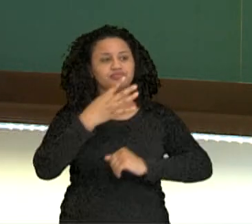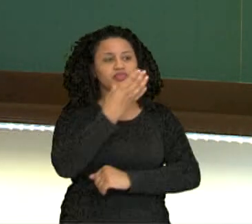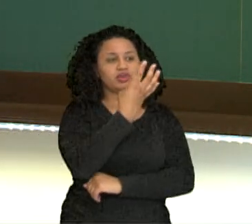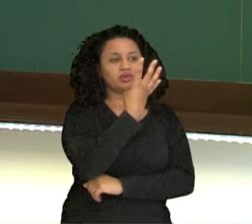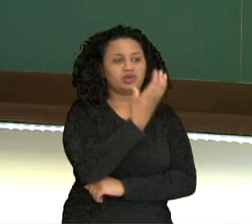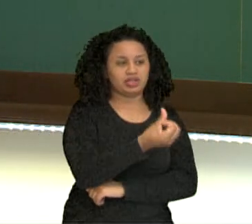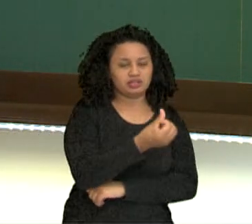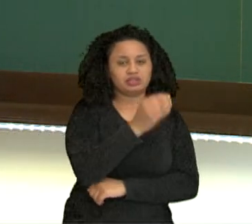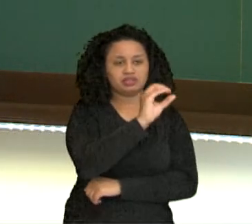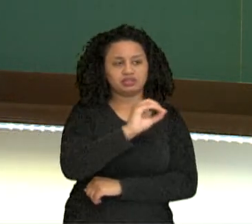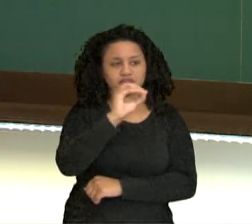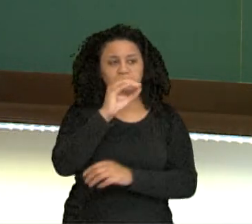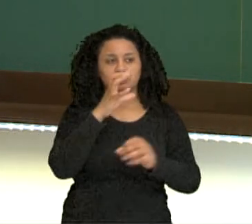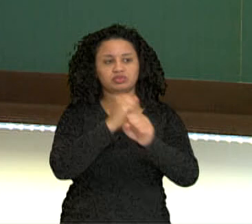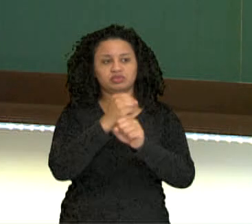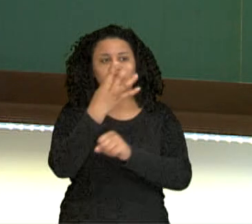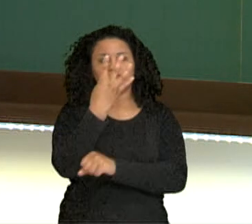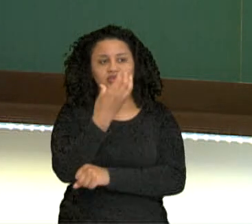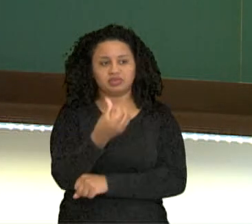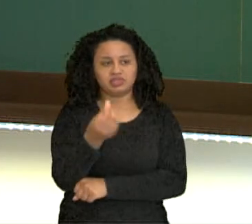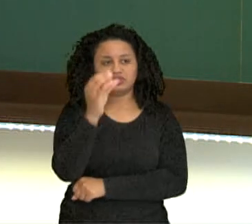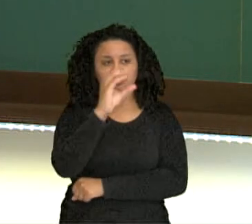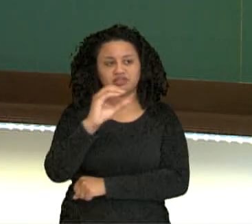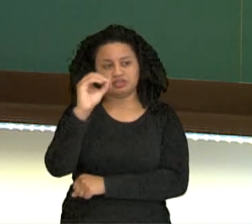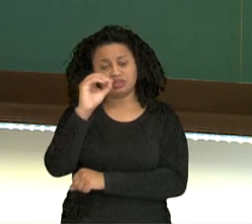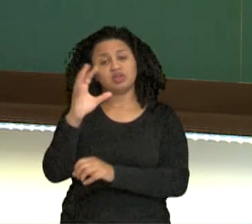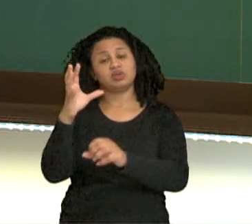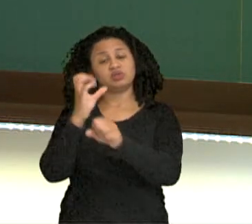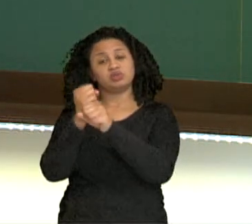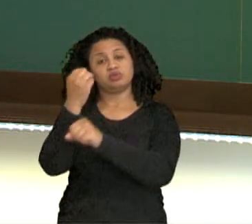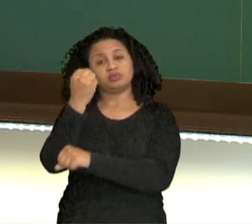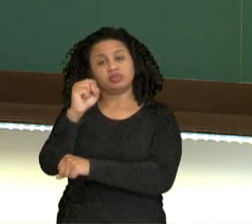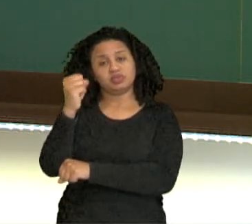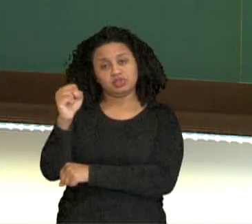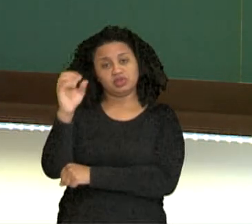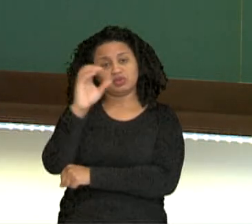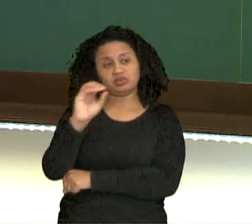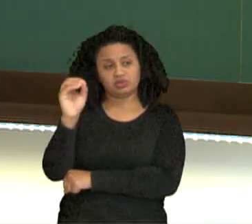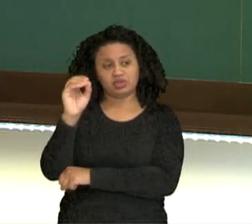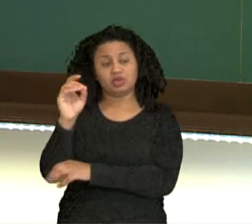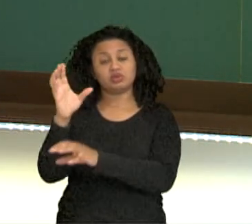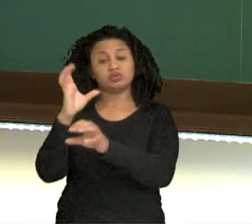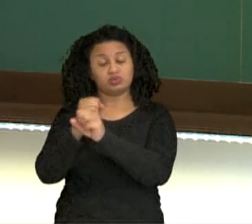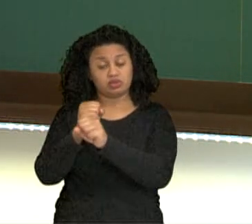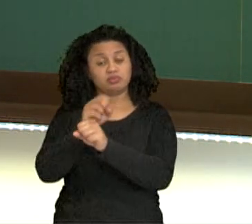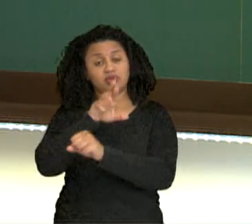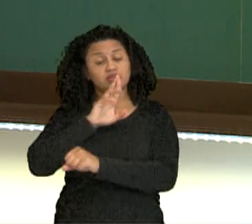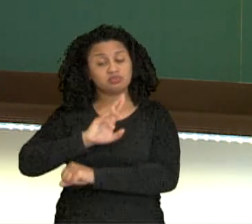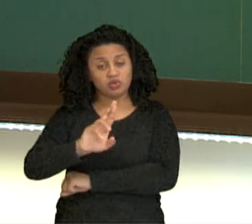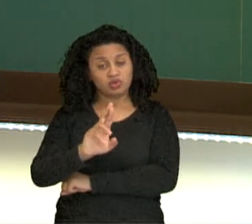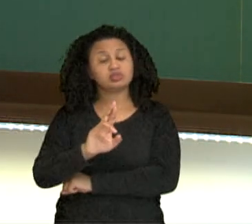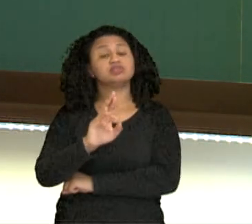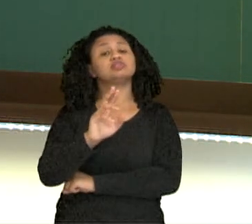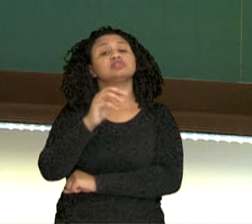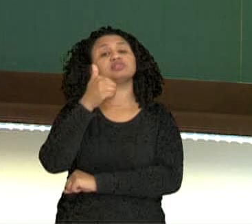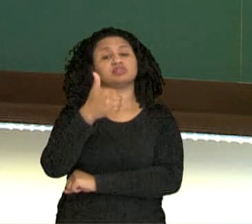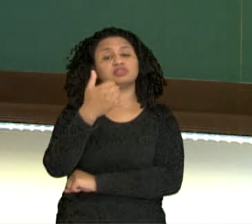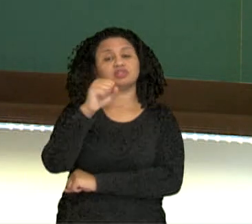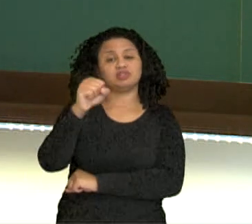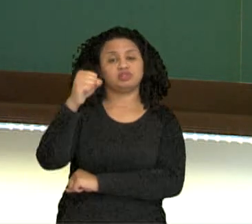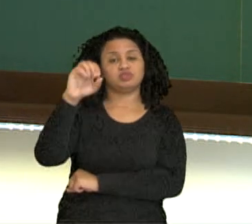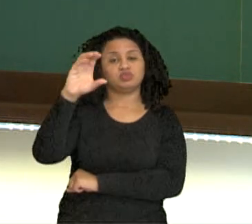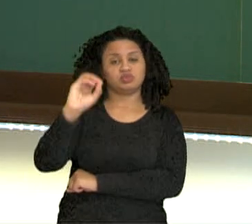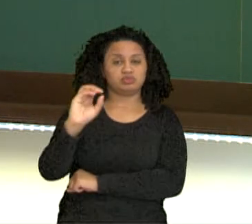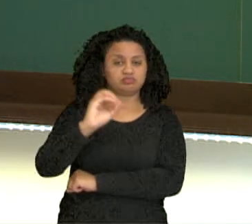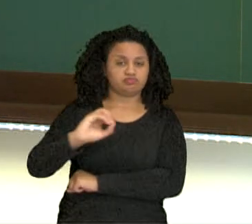graus mais 46 graus mais 88 graus. Somando tudo isso,